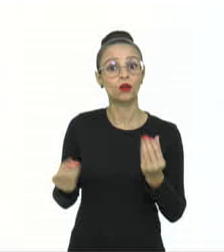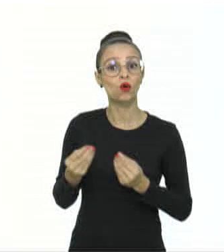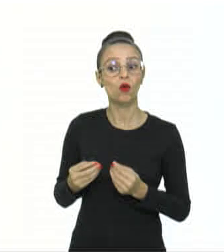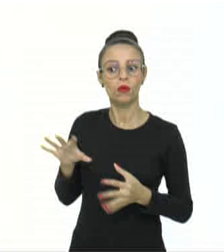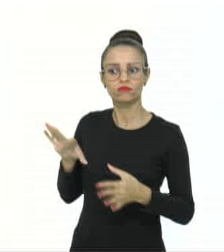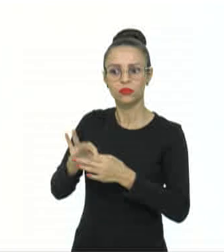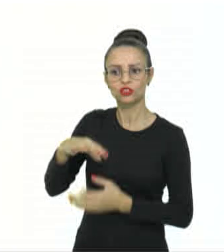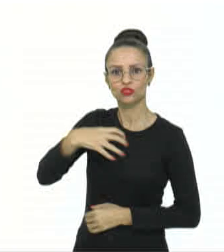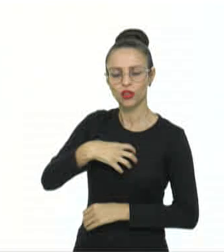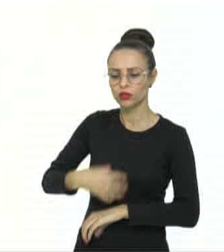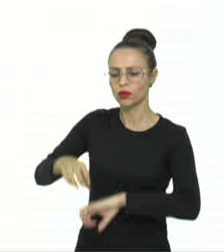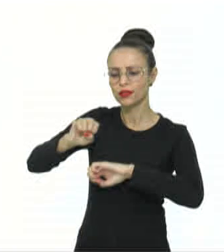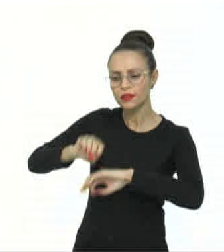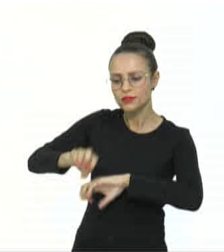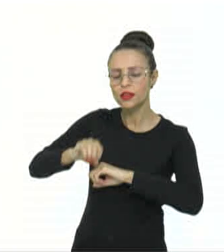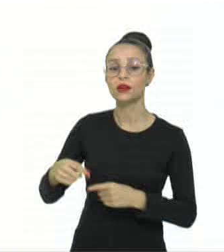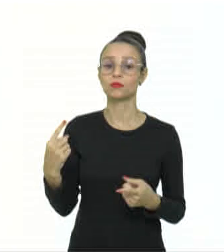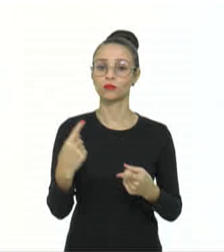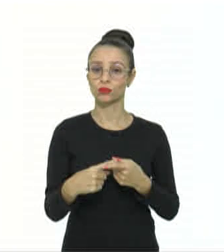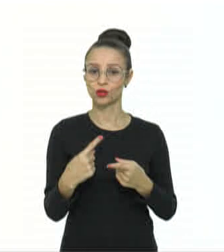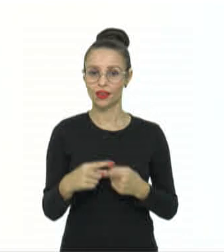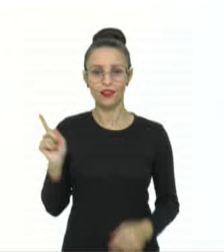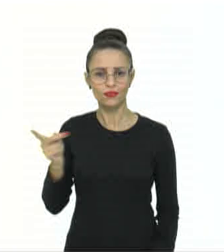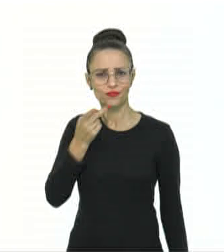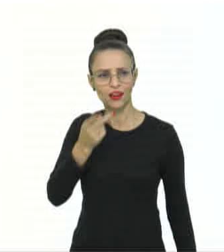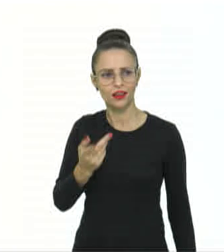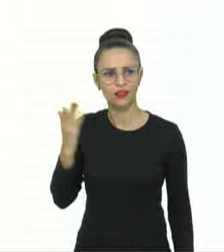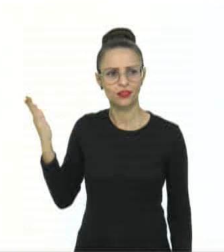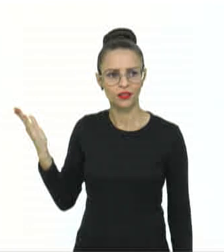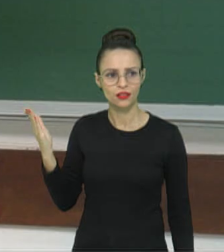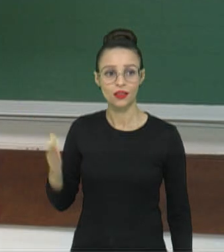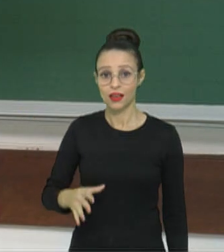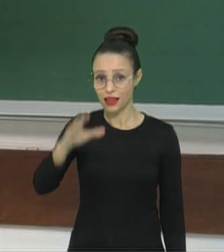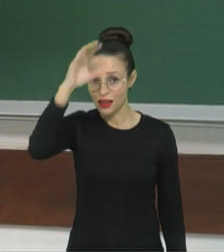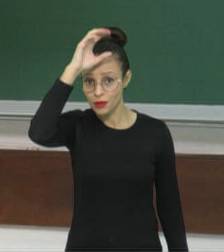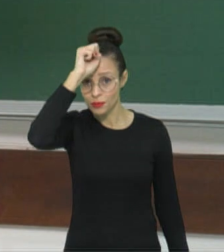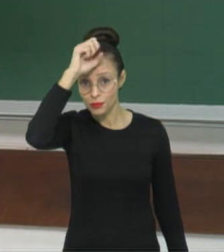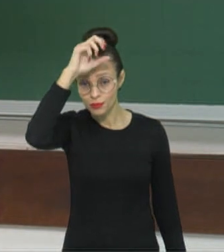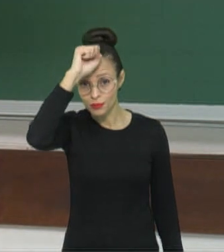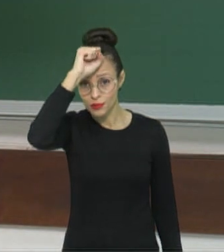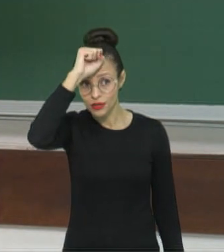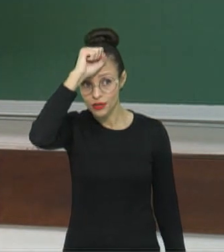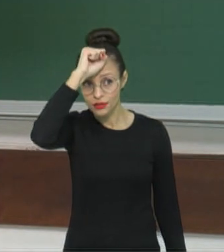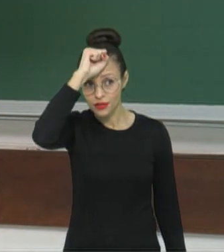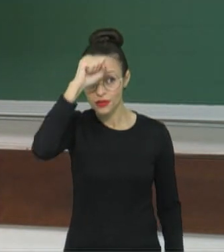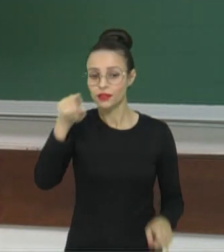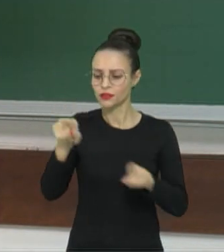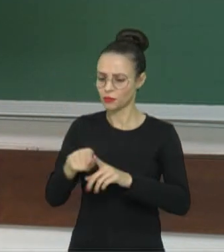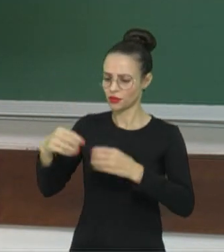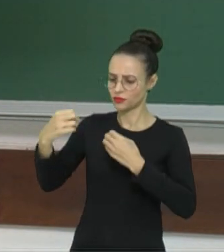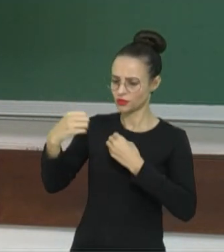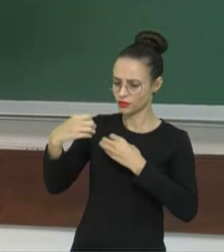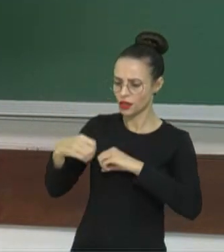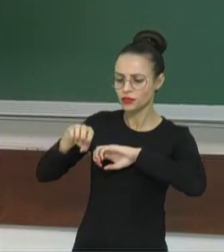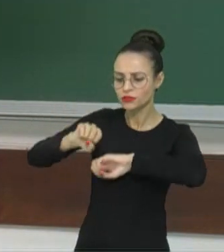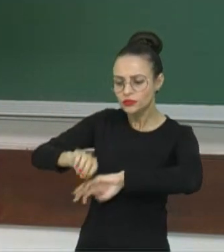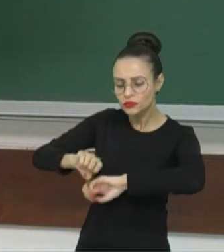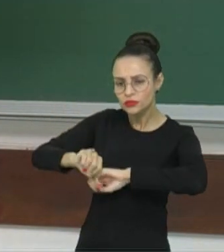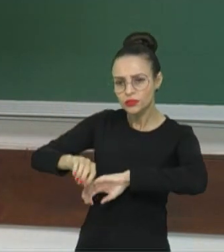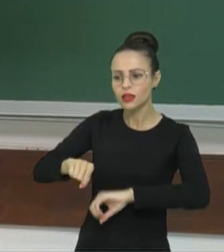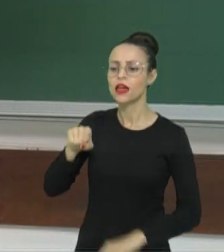de ensinar. Mas por quê? Porque ele diz aqui, ó, aprender e ser ensinadas. Então,